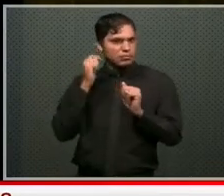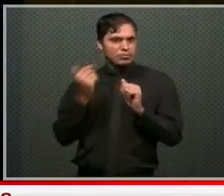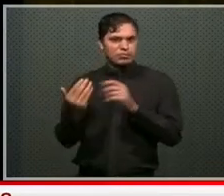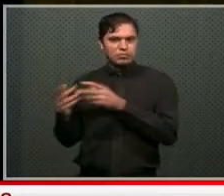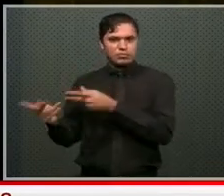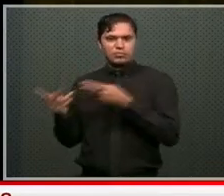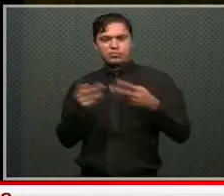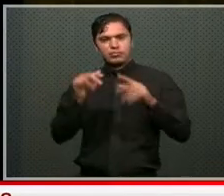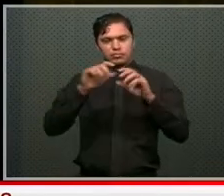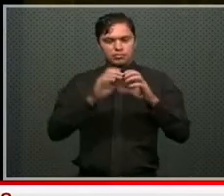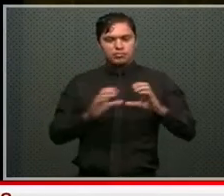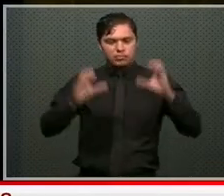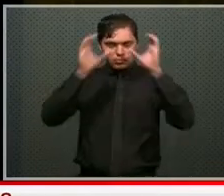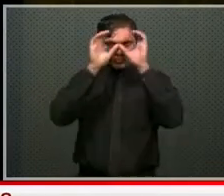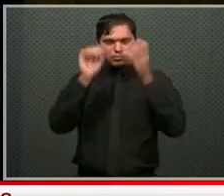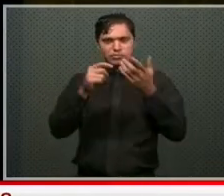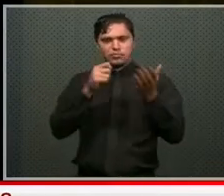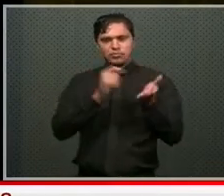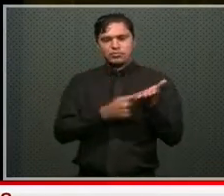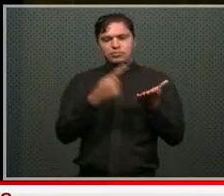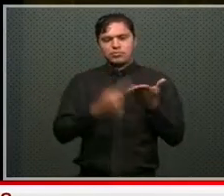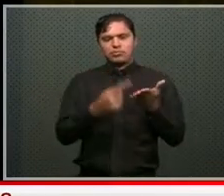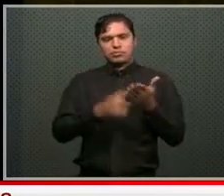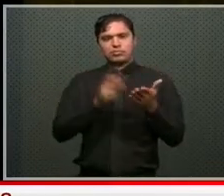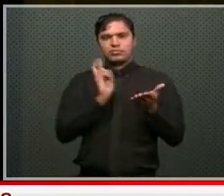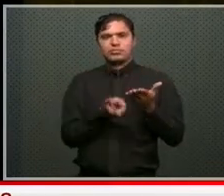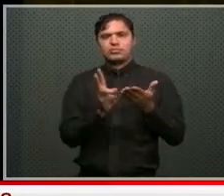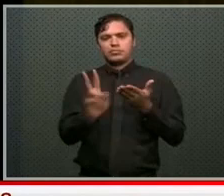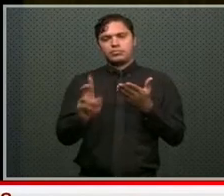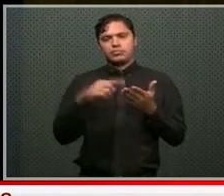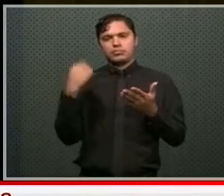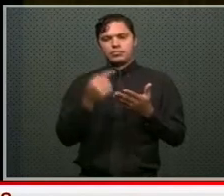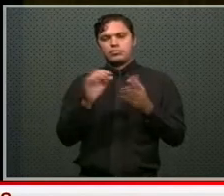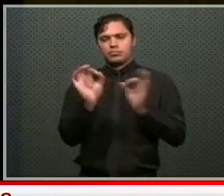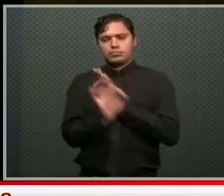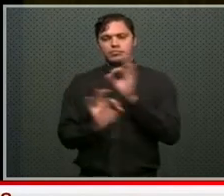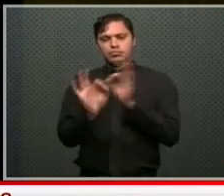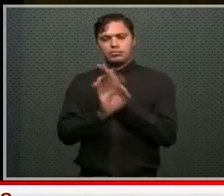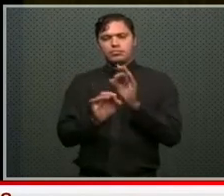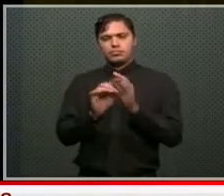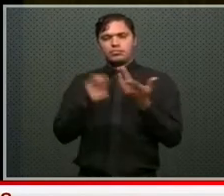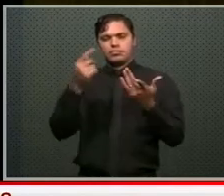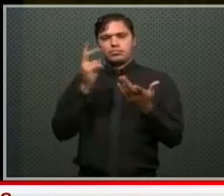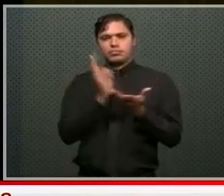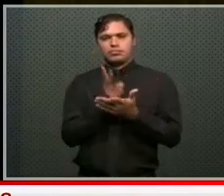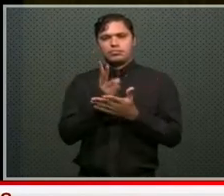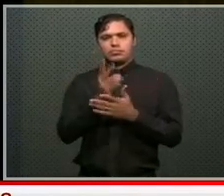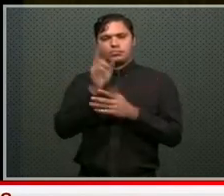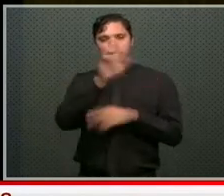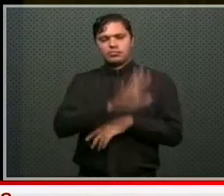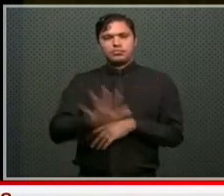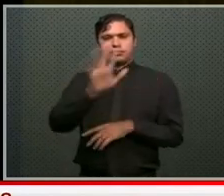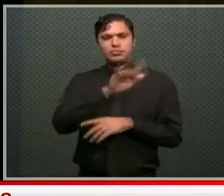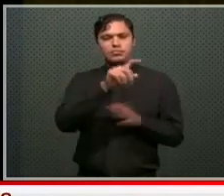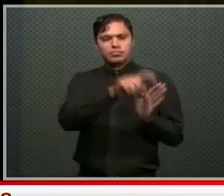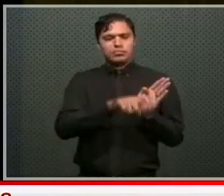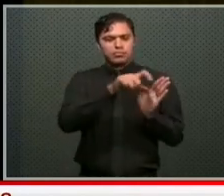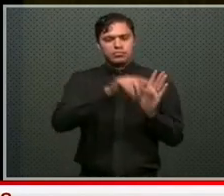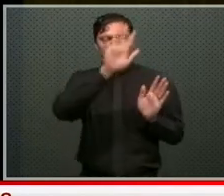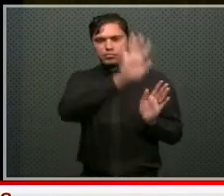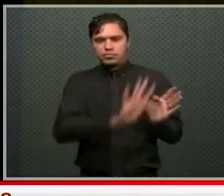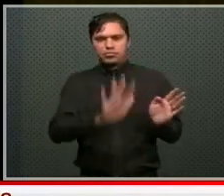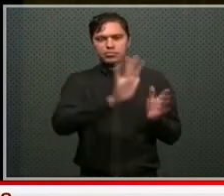até o presidente imagina da permanente conosco coordenamos ação desenvolvimento Regional Rural e da agropecuária como